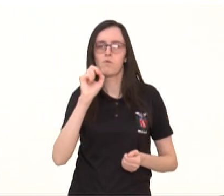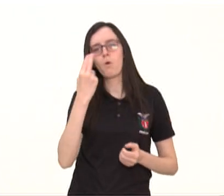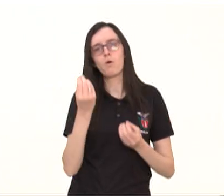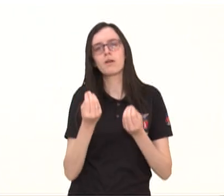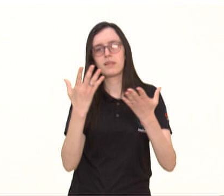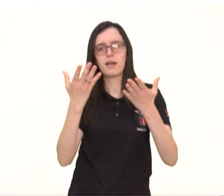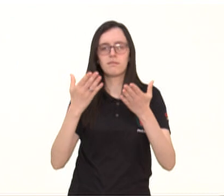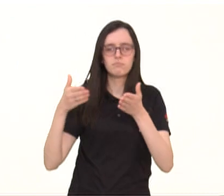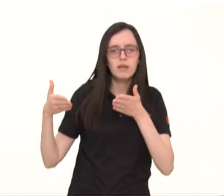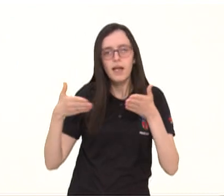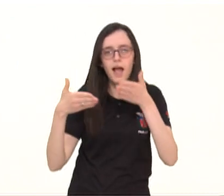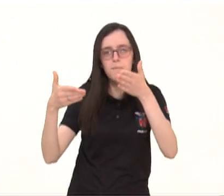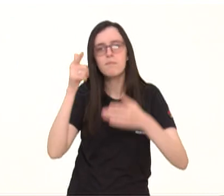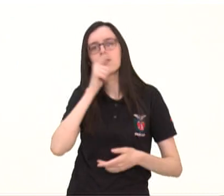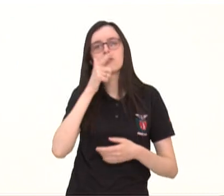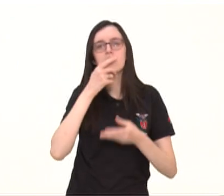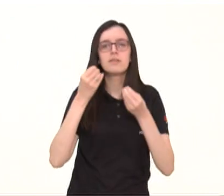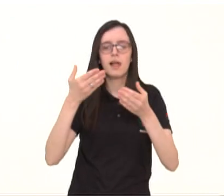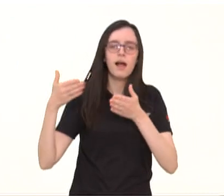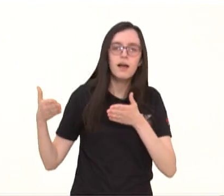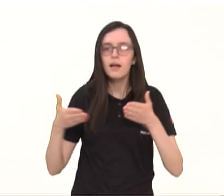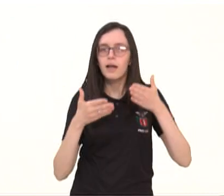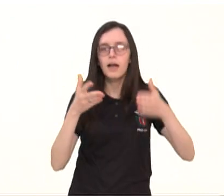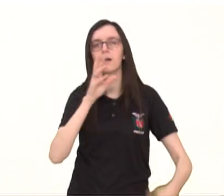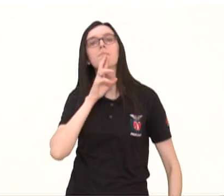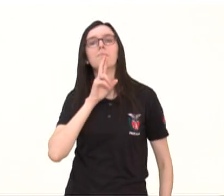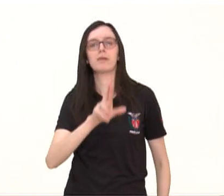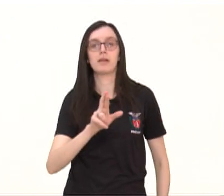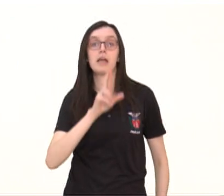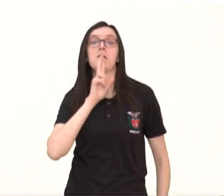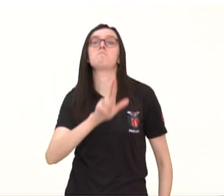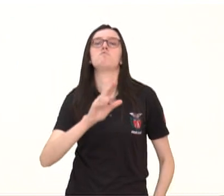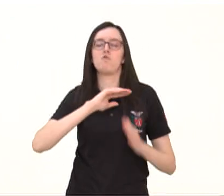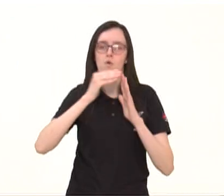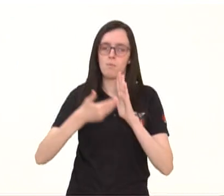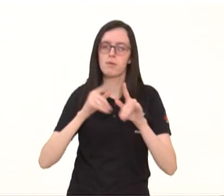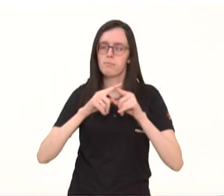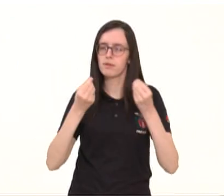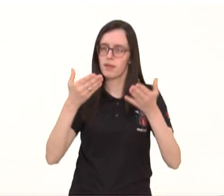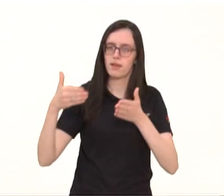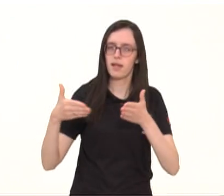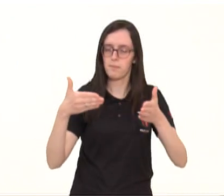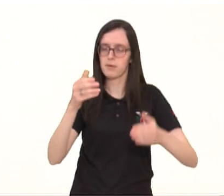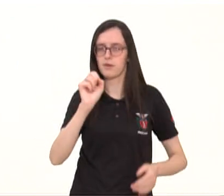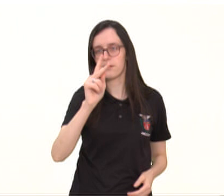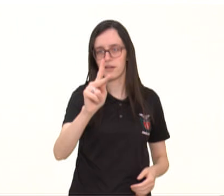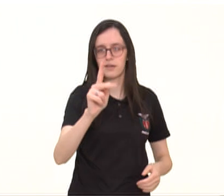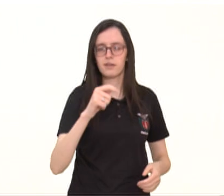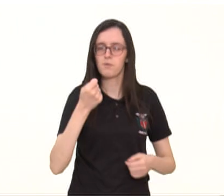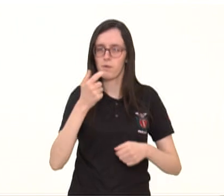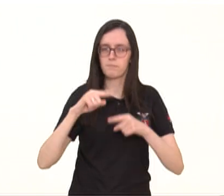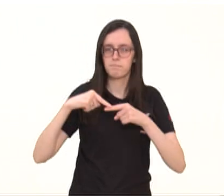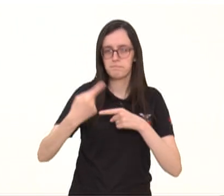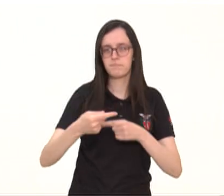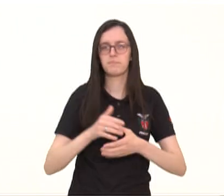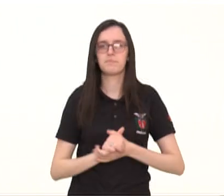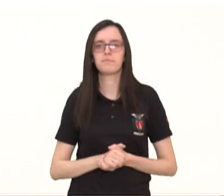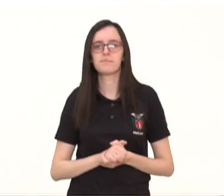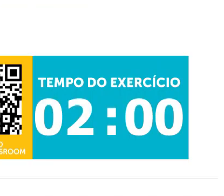dou um norte, né? Aí te dou um norte, não vou responder a questão com você, mas te dou um norte, ok? Até daqui a pouco então.